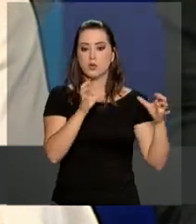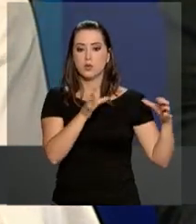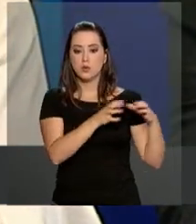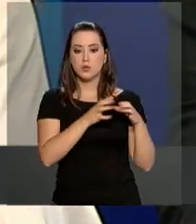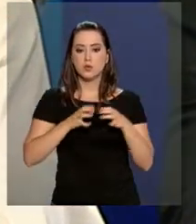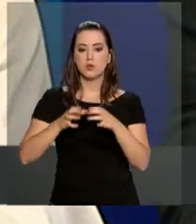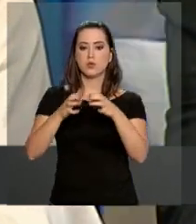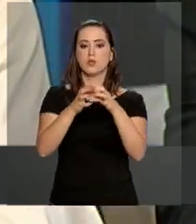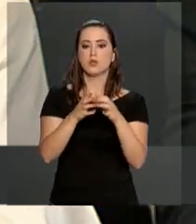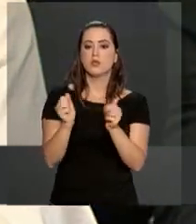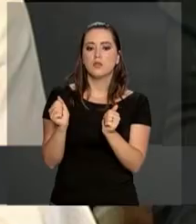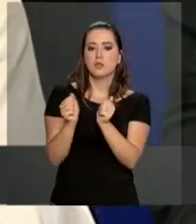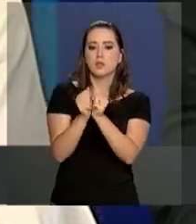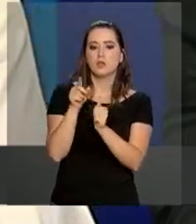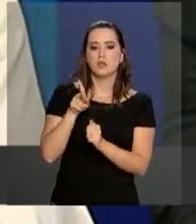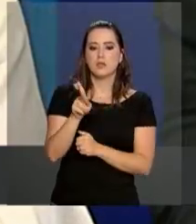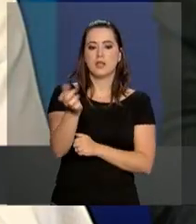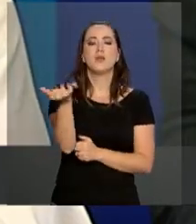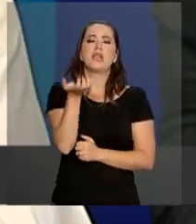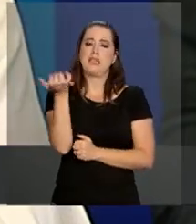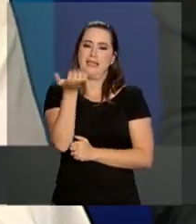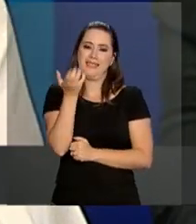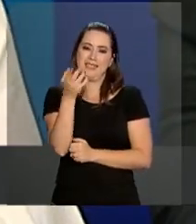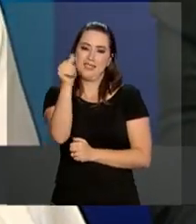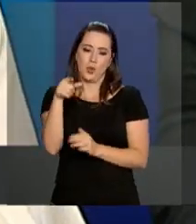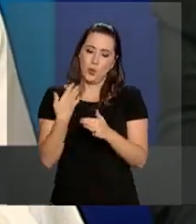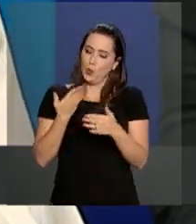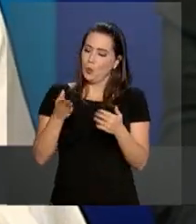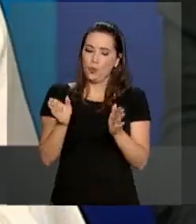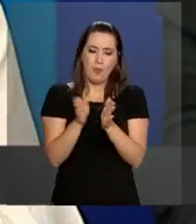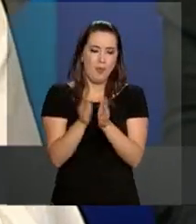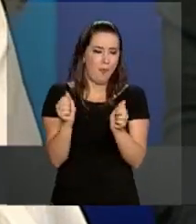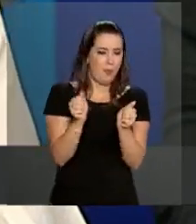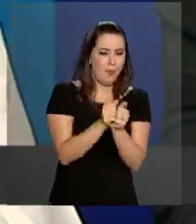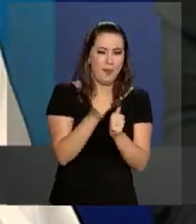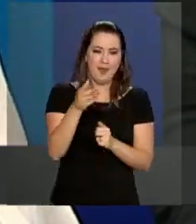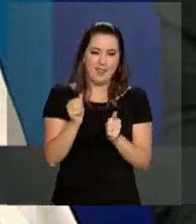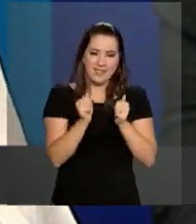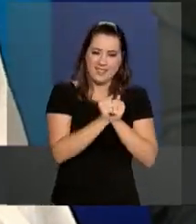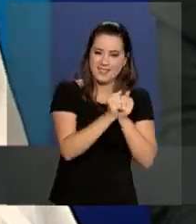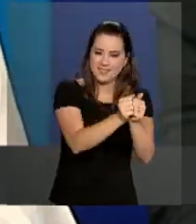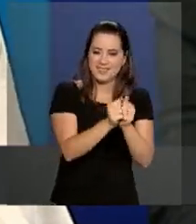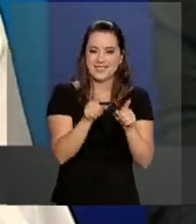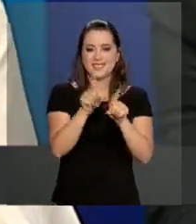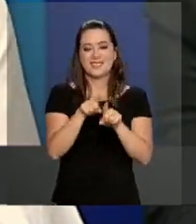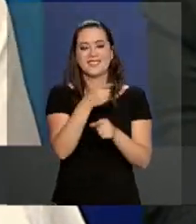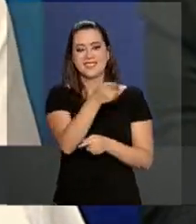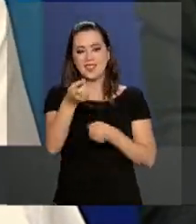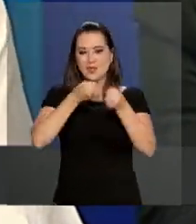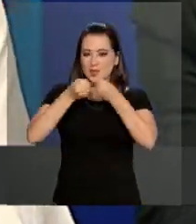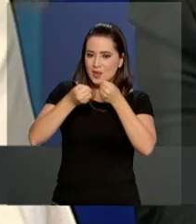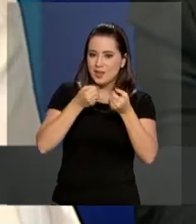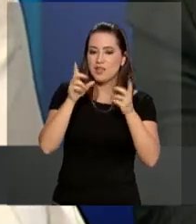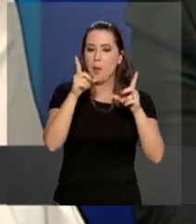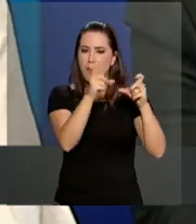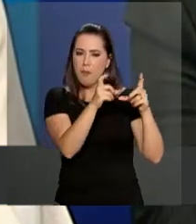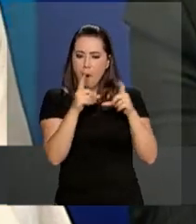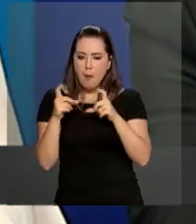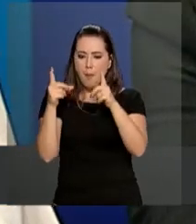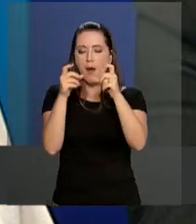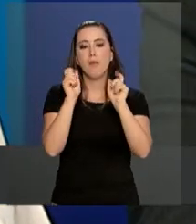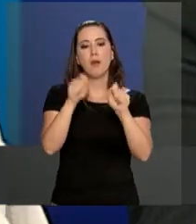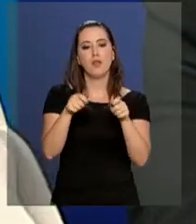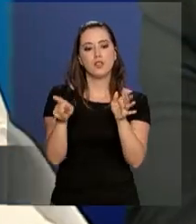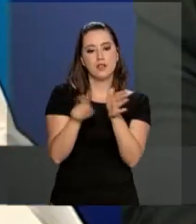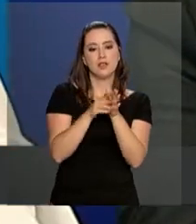quem vai levar embora que ele sempre quis ter tudo isso pra ele então sua jornada e se pode aproveitar fotografado é